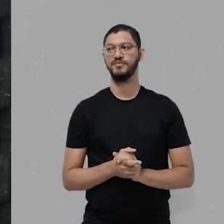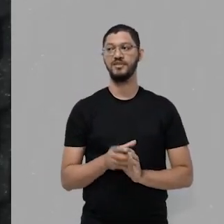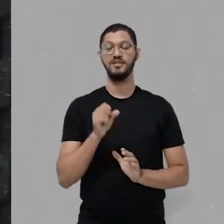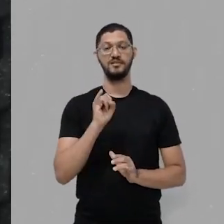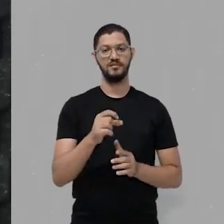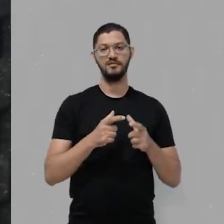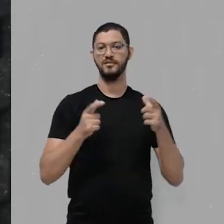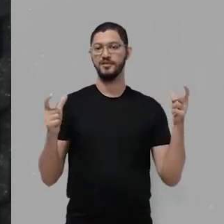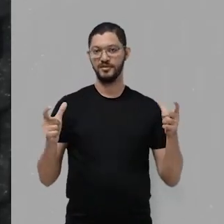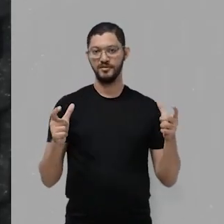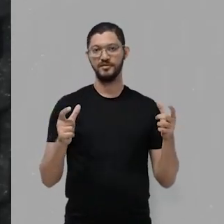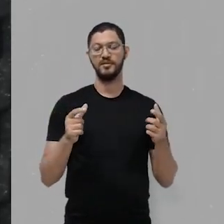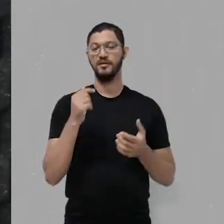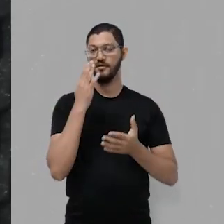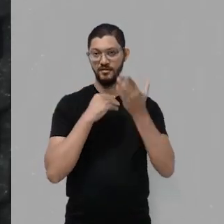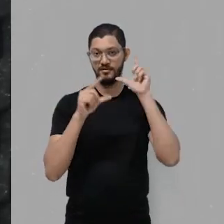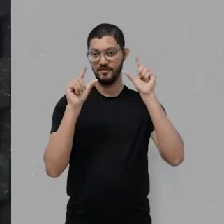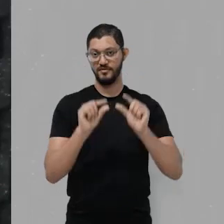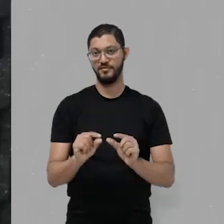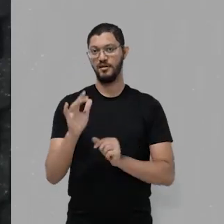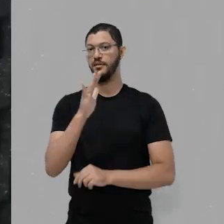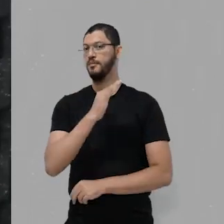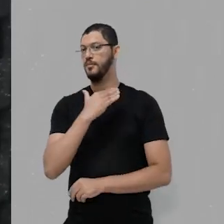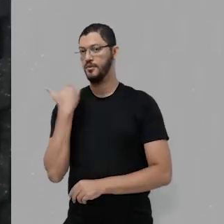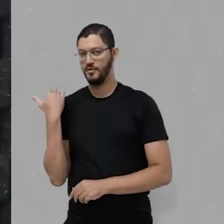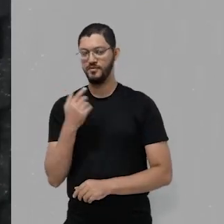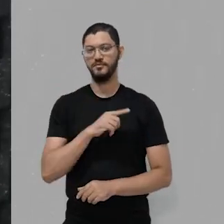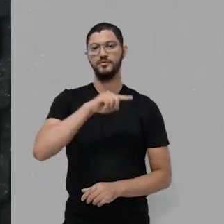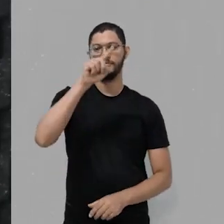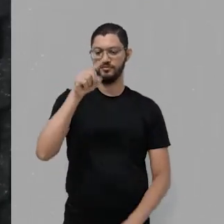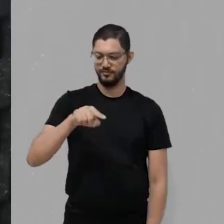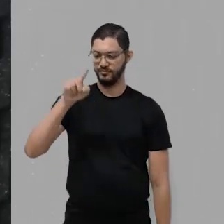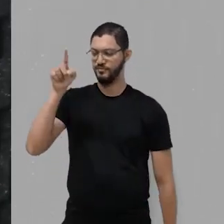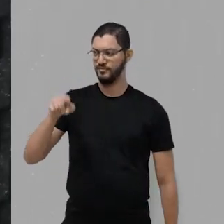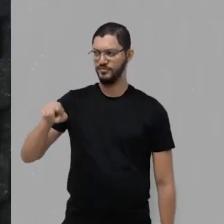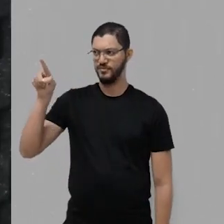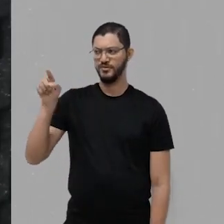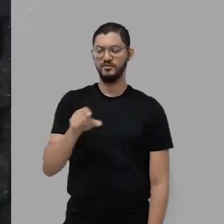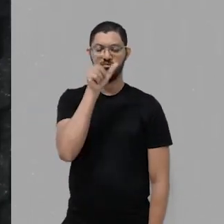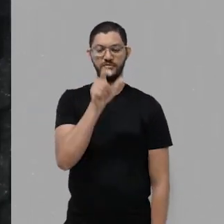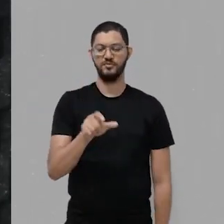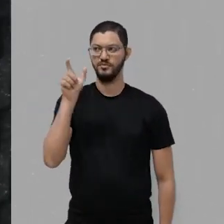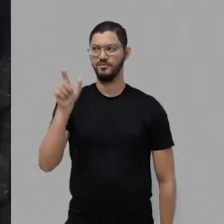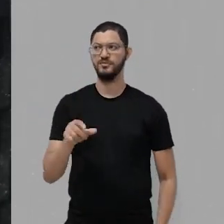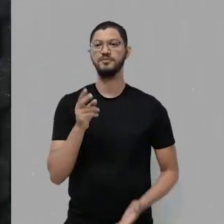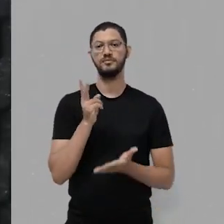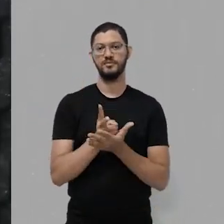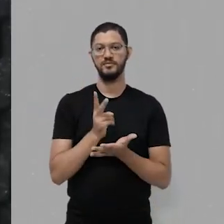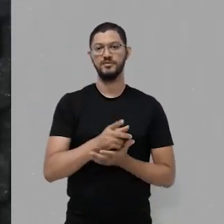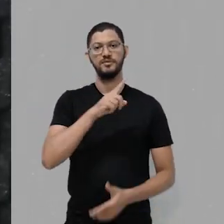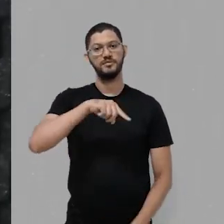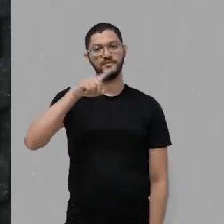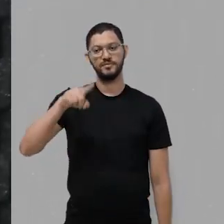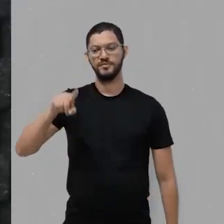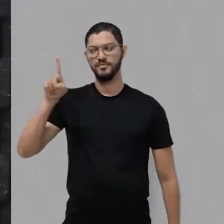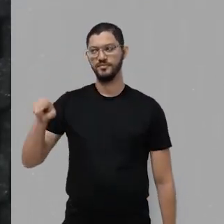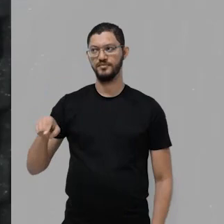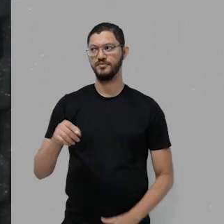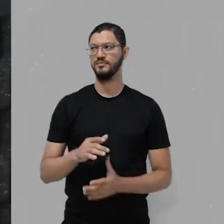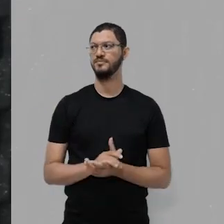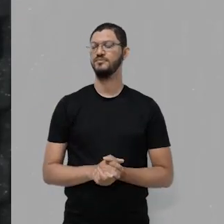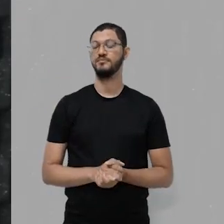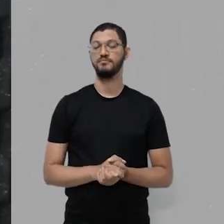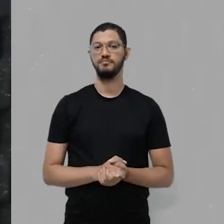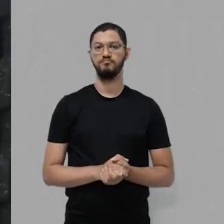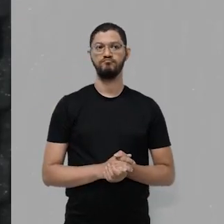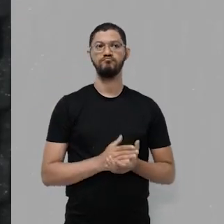se crescer demais, vai ter pouco alimento e vai continuar e vai descer a quantidade de indivíduos, ou seja, vai ficar sempre oscilando.